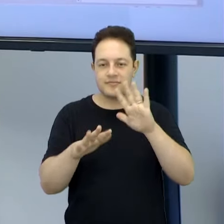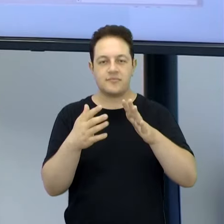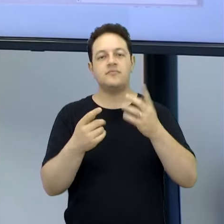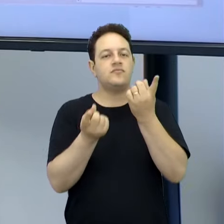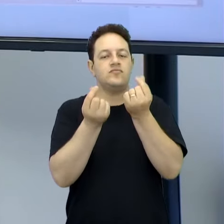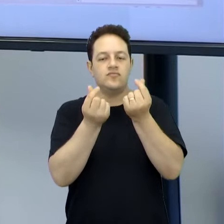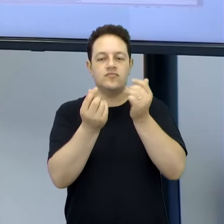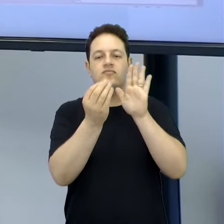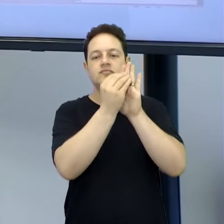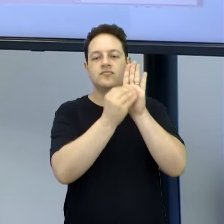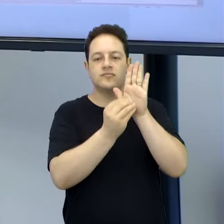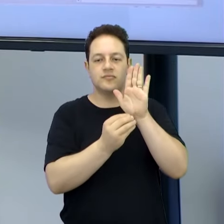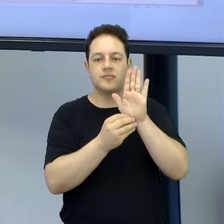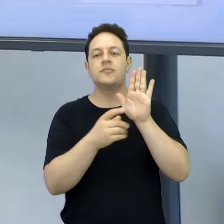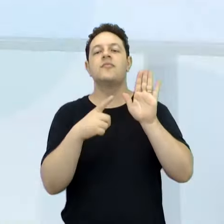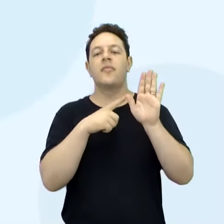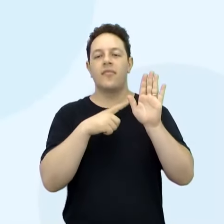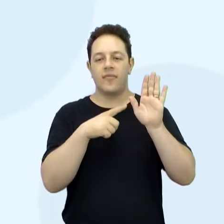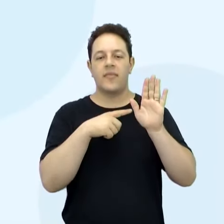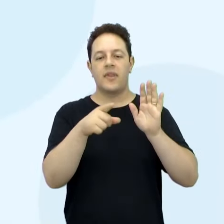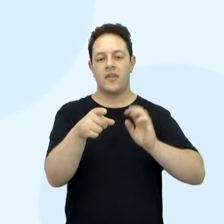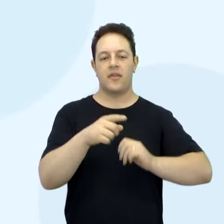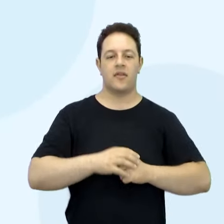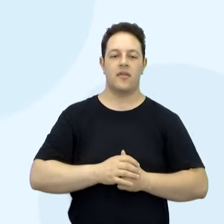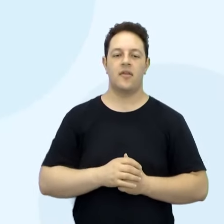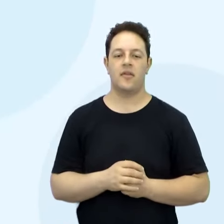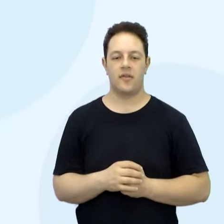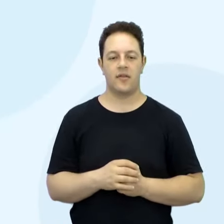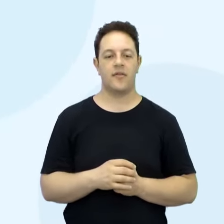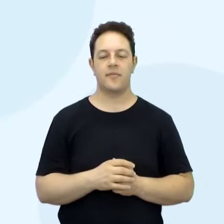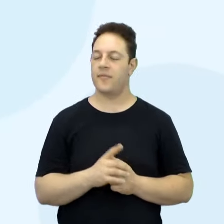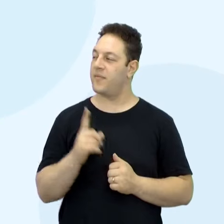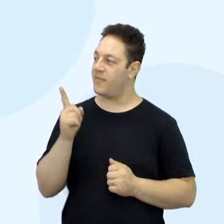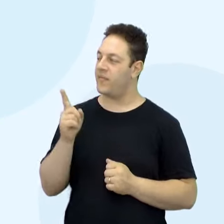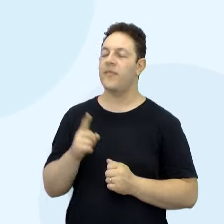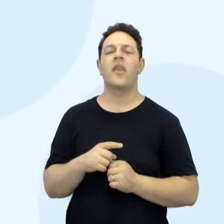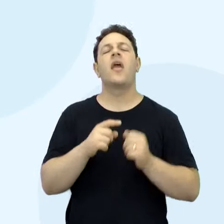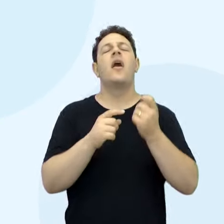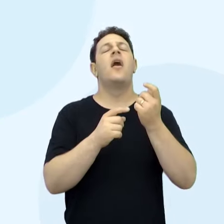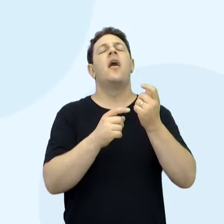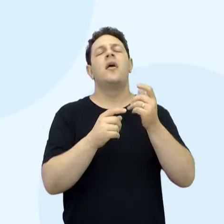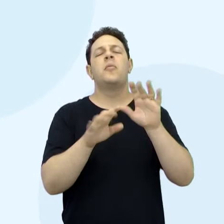projeção financeira com dados da média,